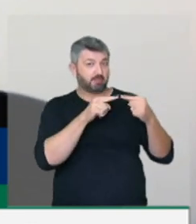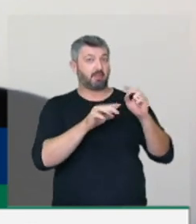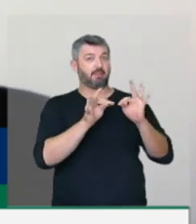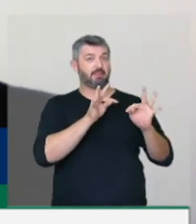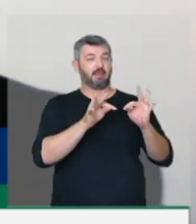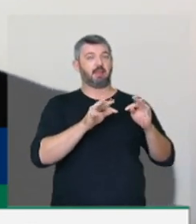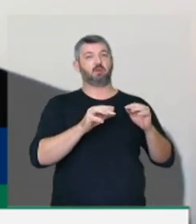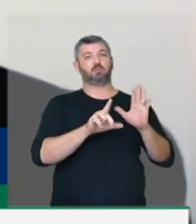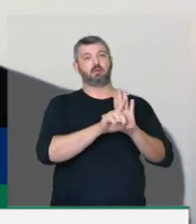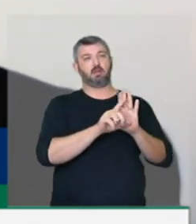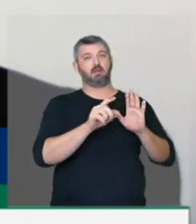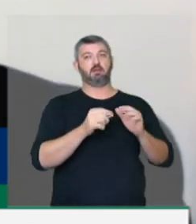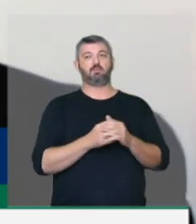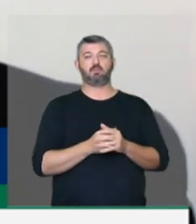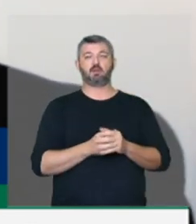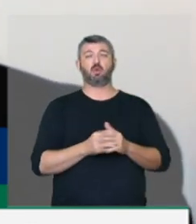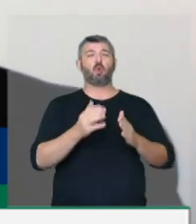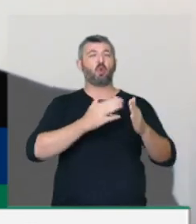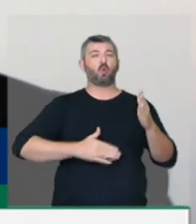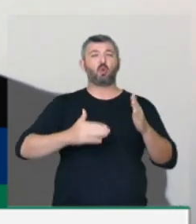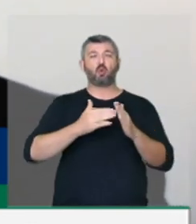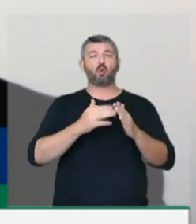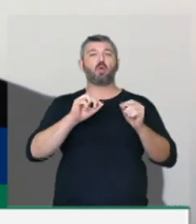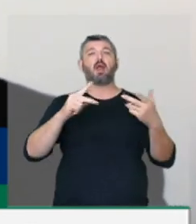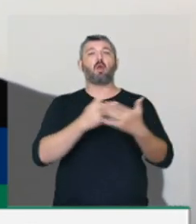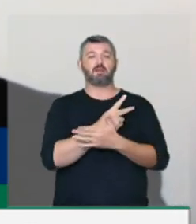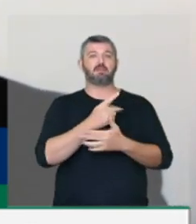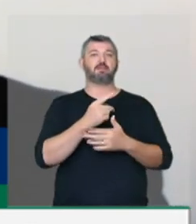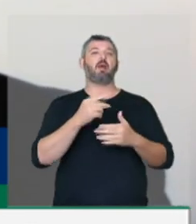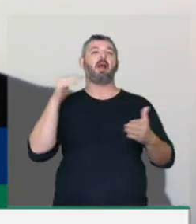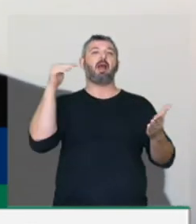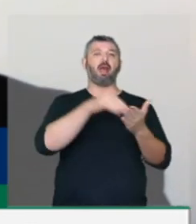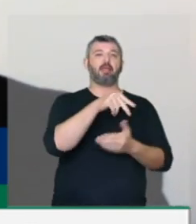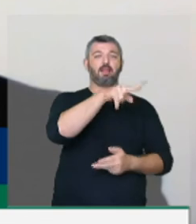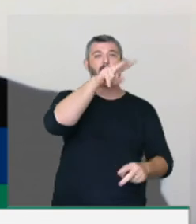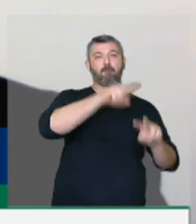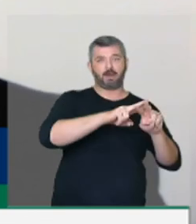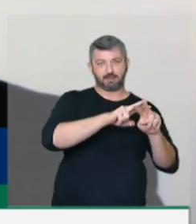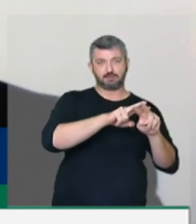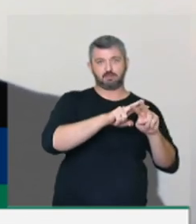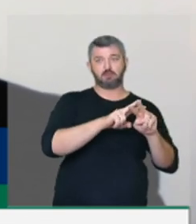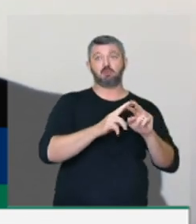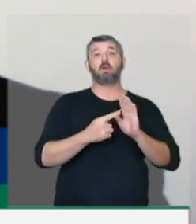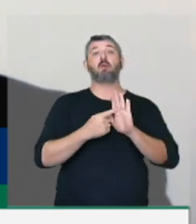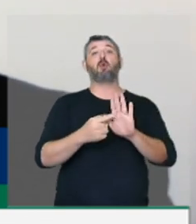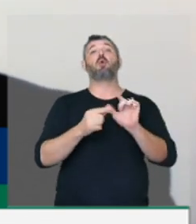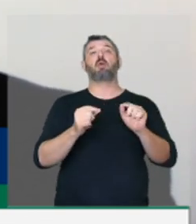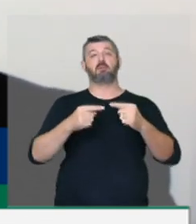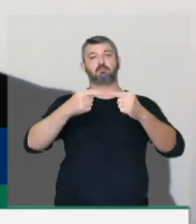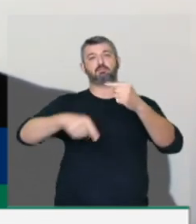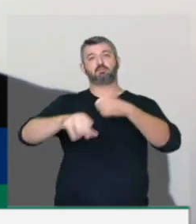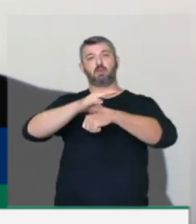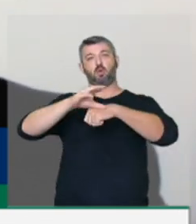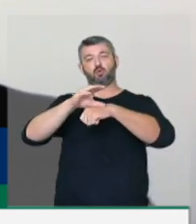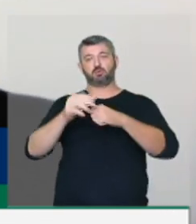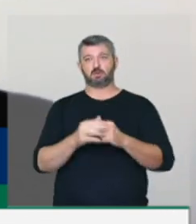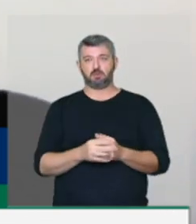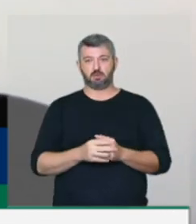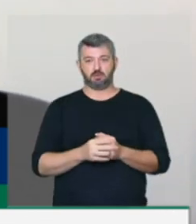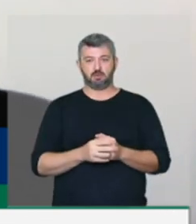Tudo, absolutamente tudo envolvendo a prisão do deputado, até o presente momento, se mostra inconstitucional.